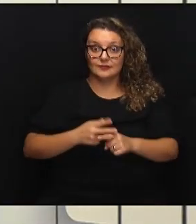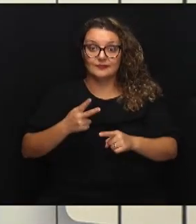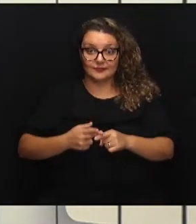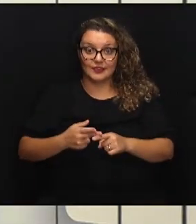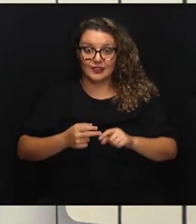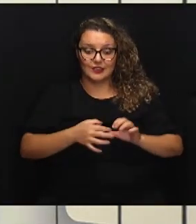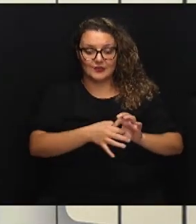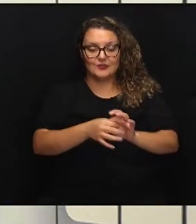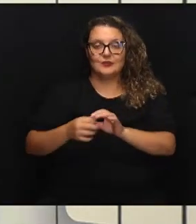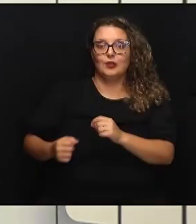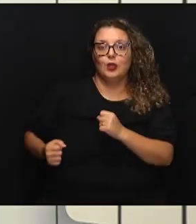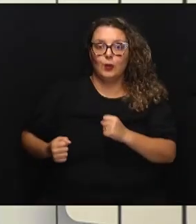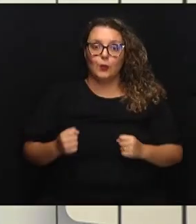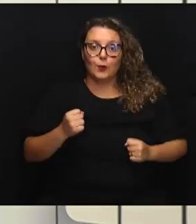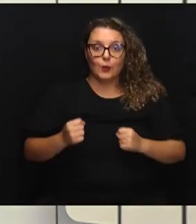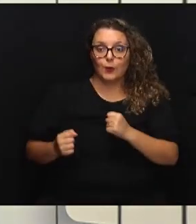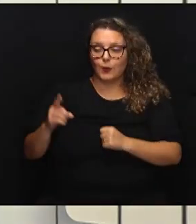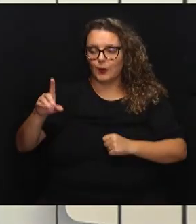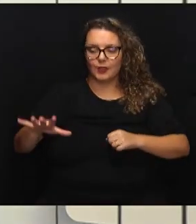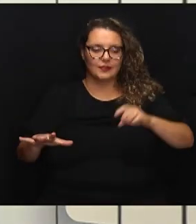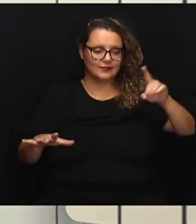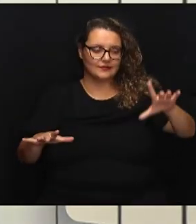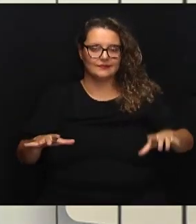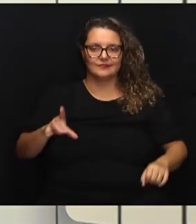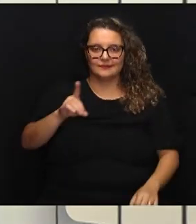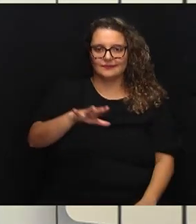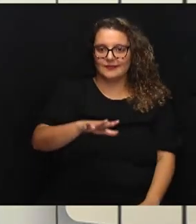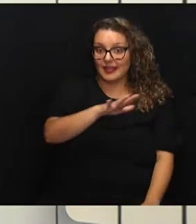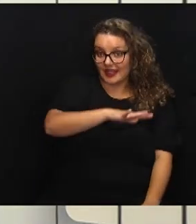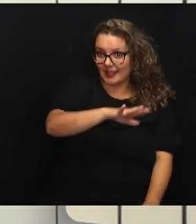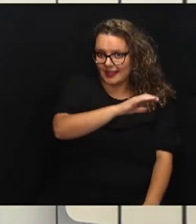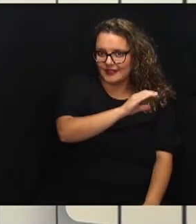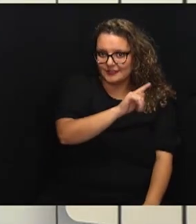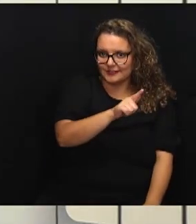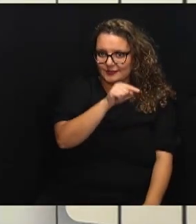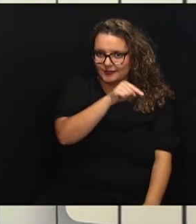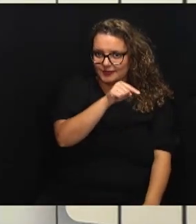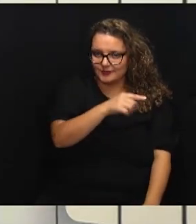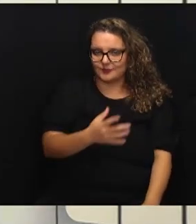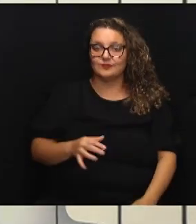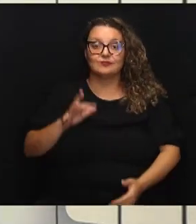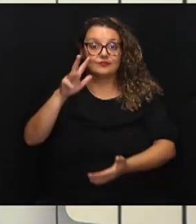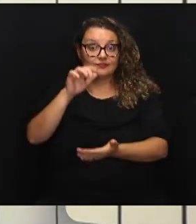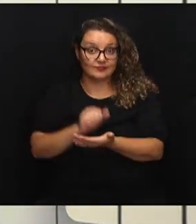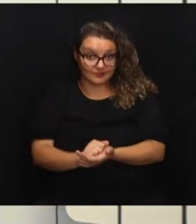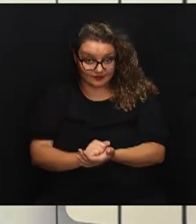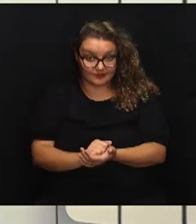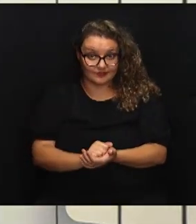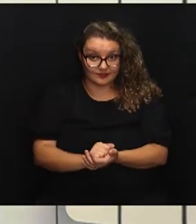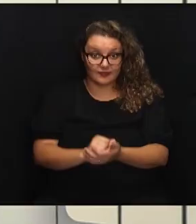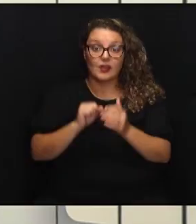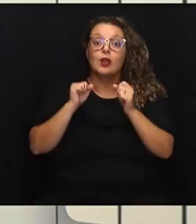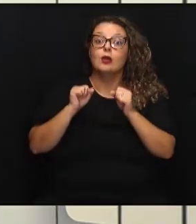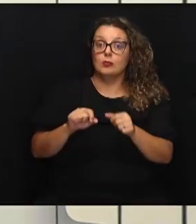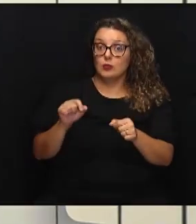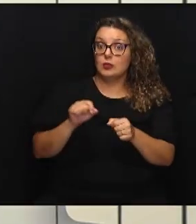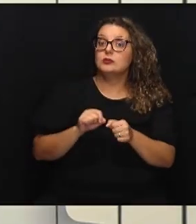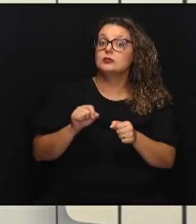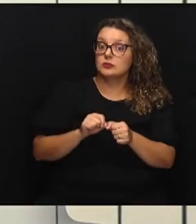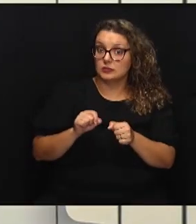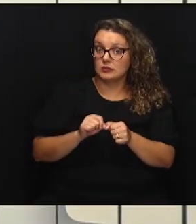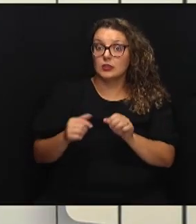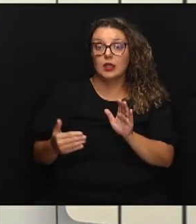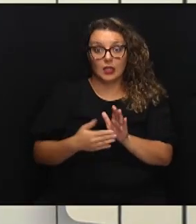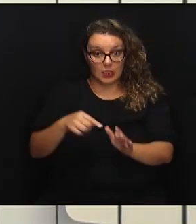de corridas dos distritos na região do Campo Grande. As inscrições ainda podem ser feitas até